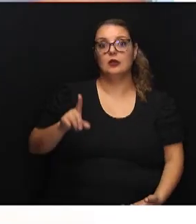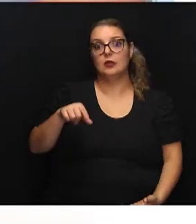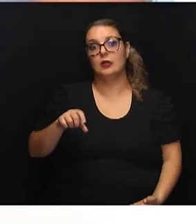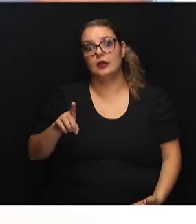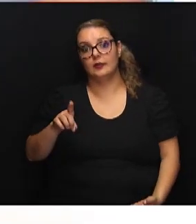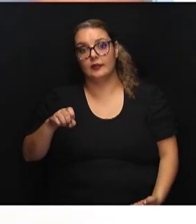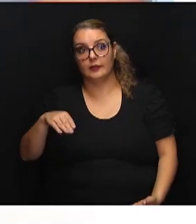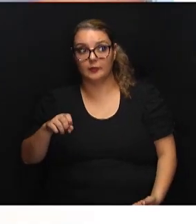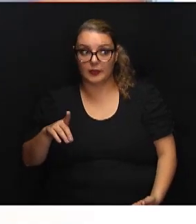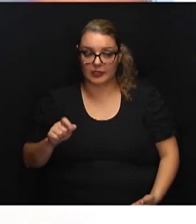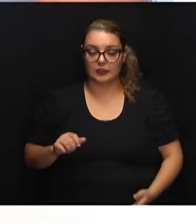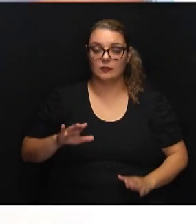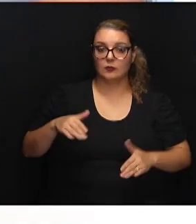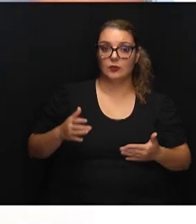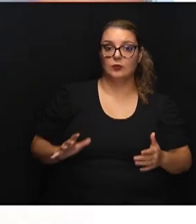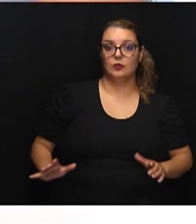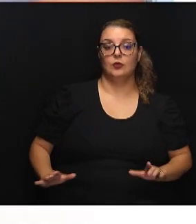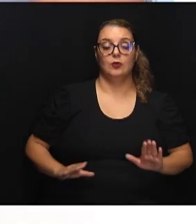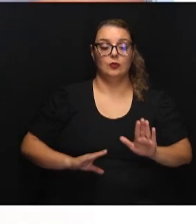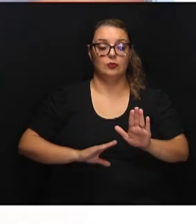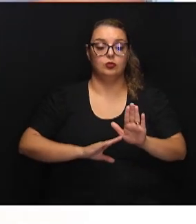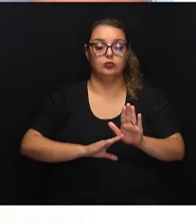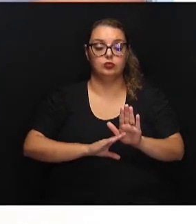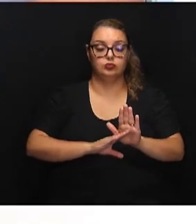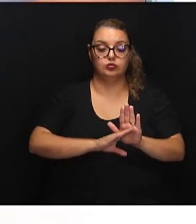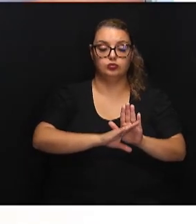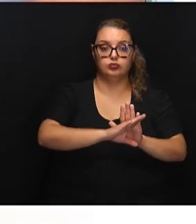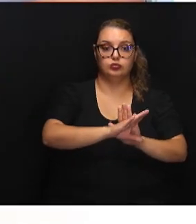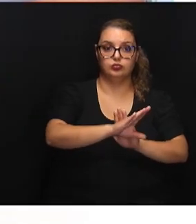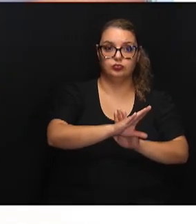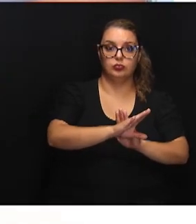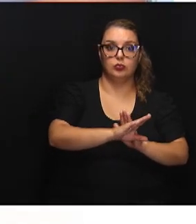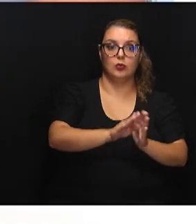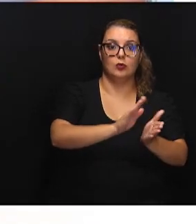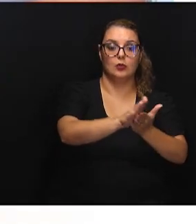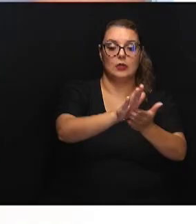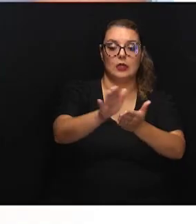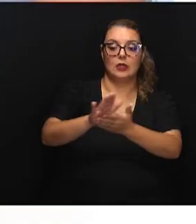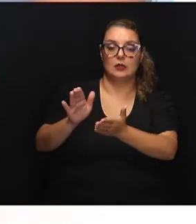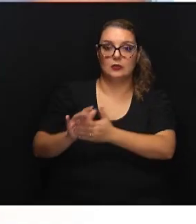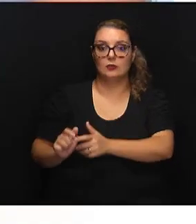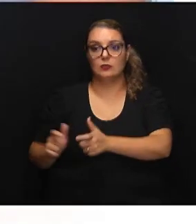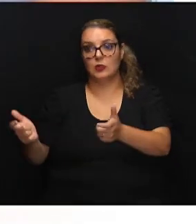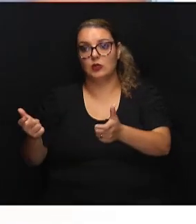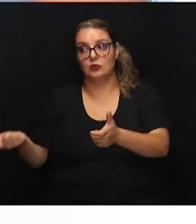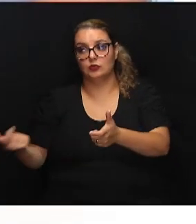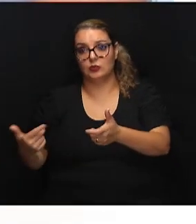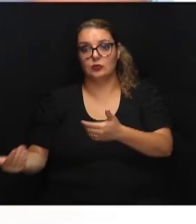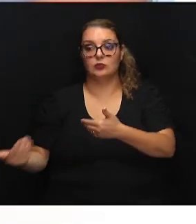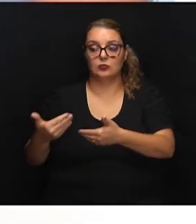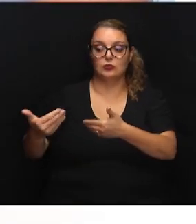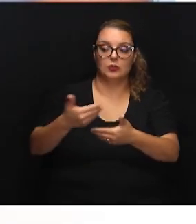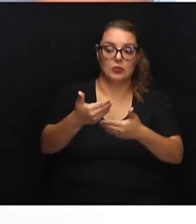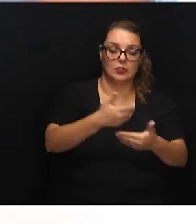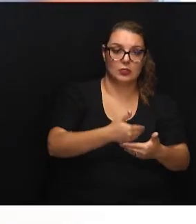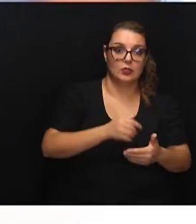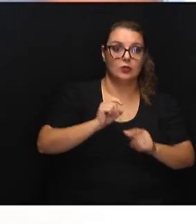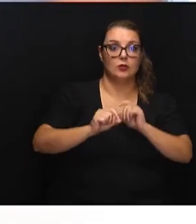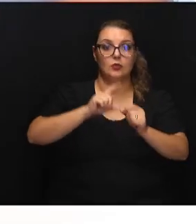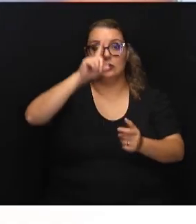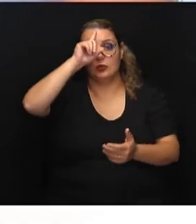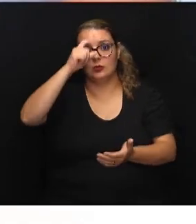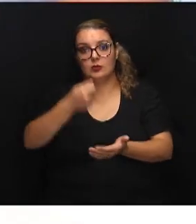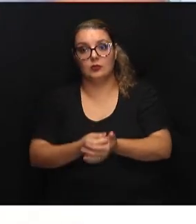Quando ele está aumentando, significa que o fluxo de saída está maior do que o fluxo de entrada. Né? O que determina esses